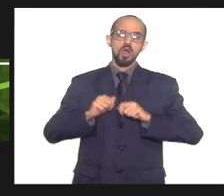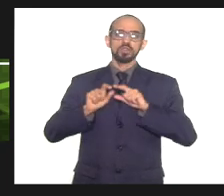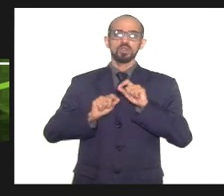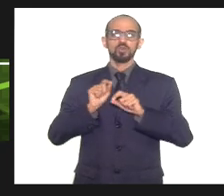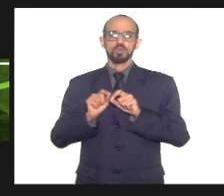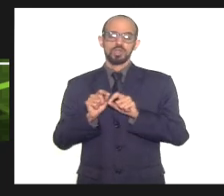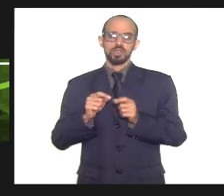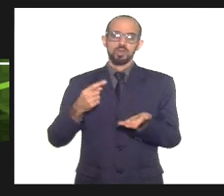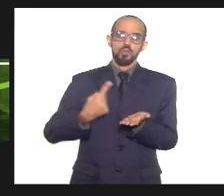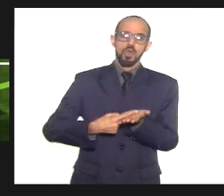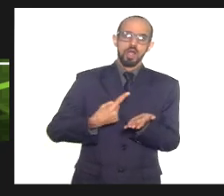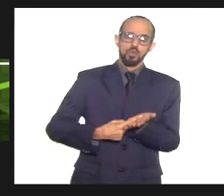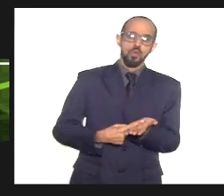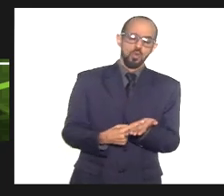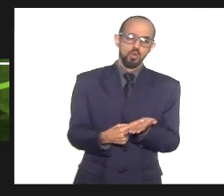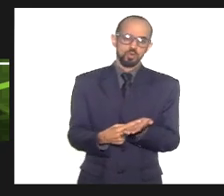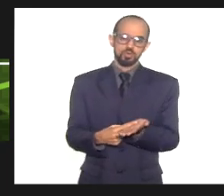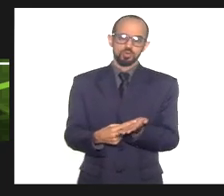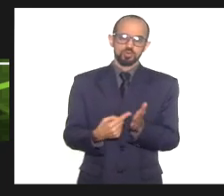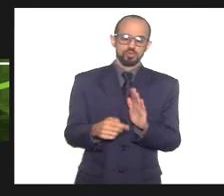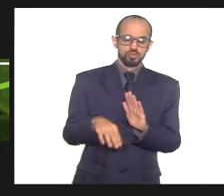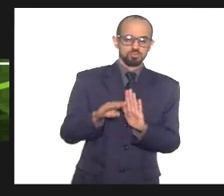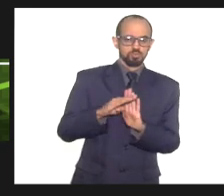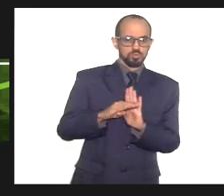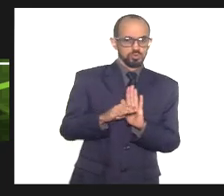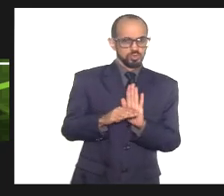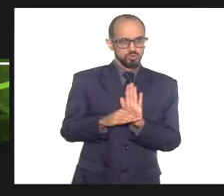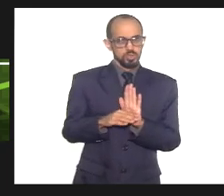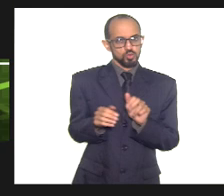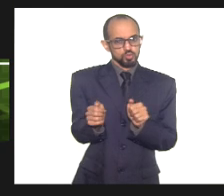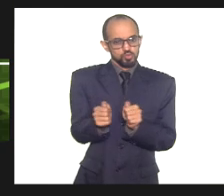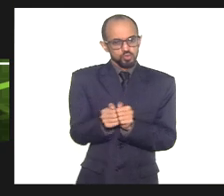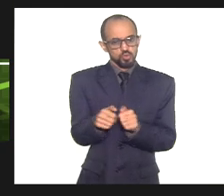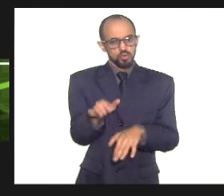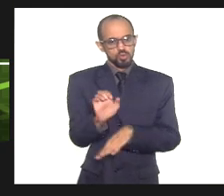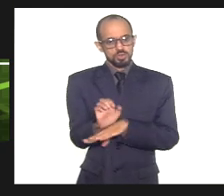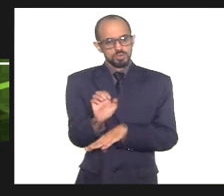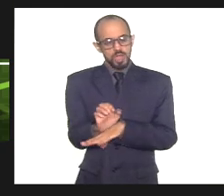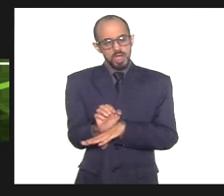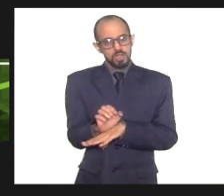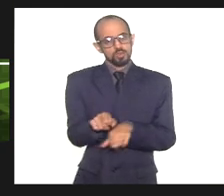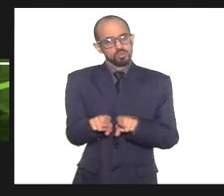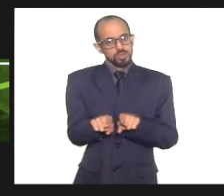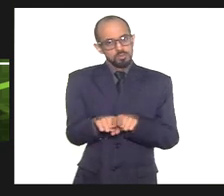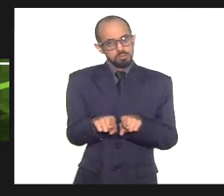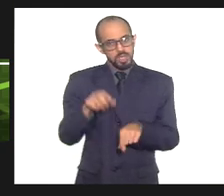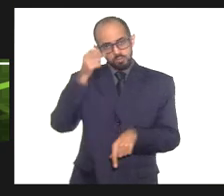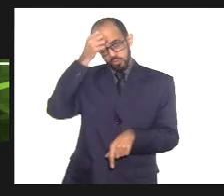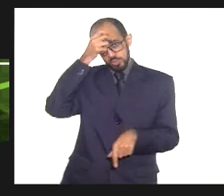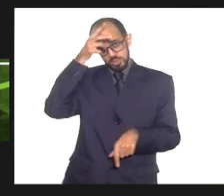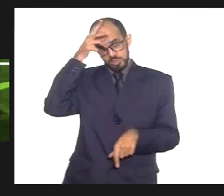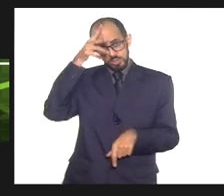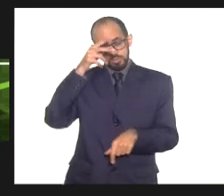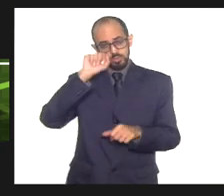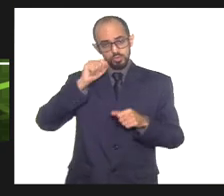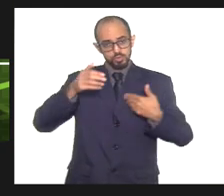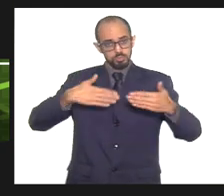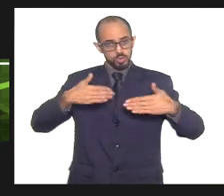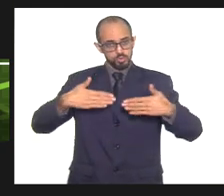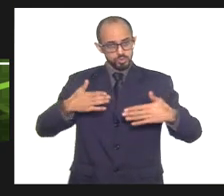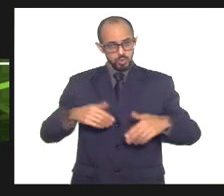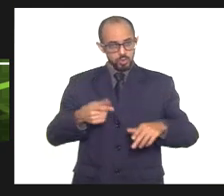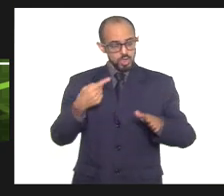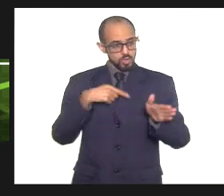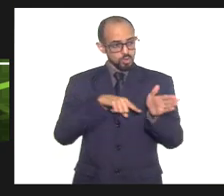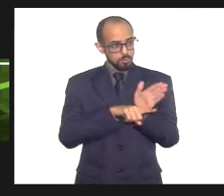um acordo de procedimento com o Estado e seus municípios produtores. Eu quero estou